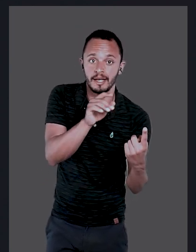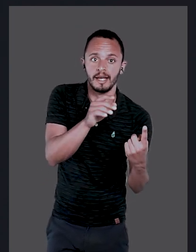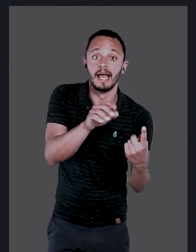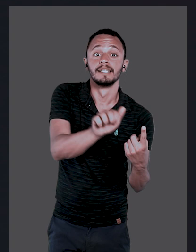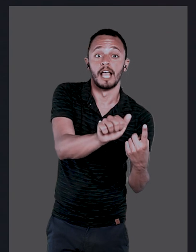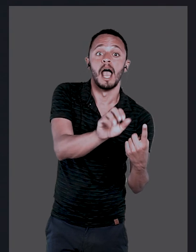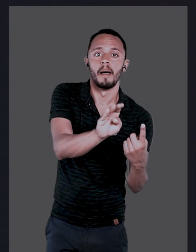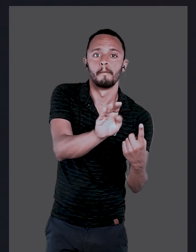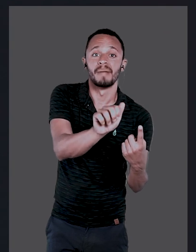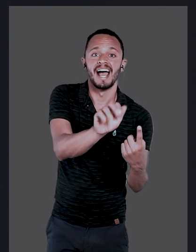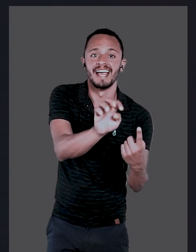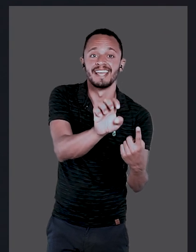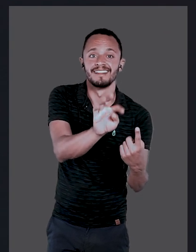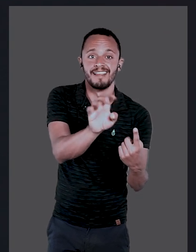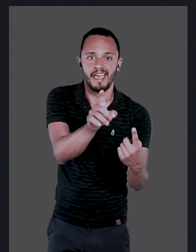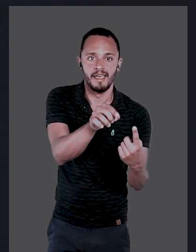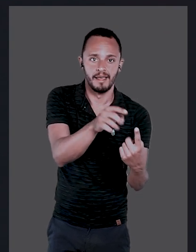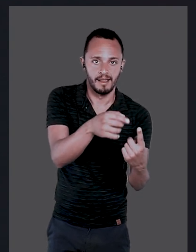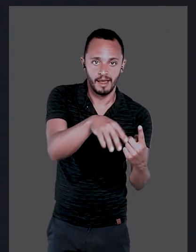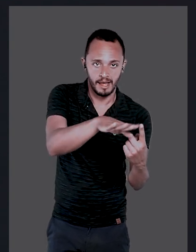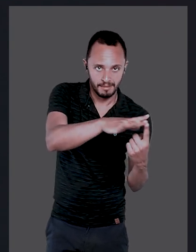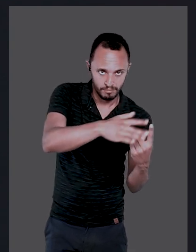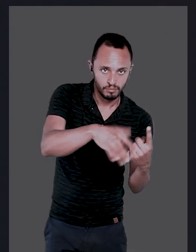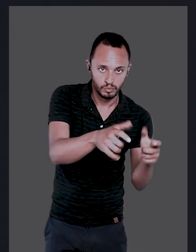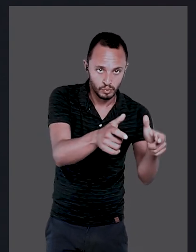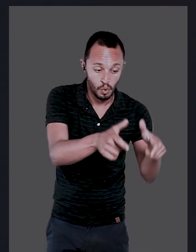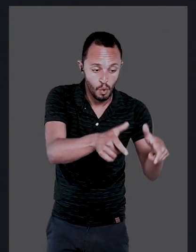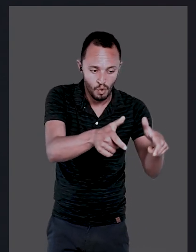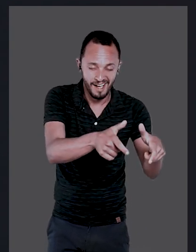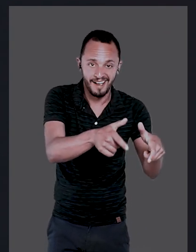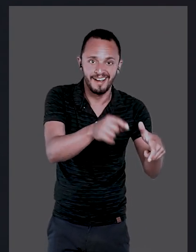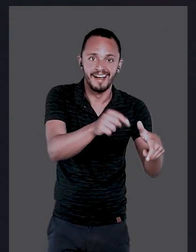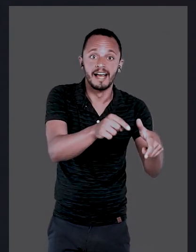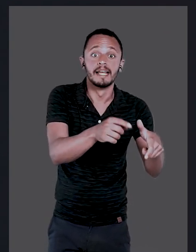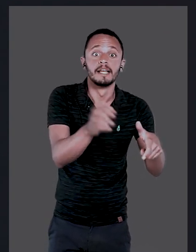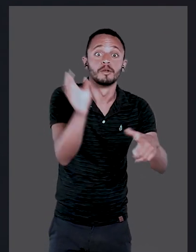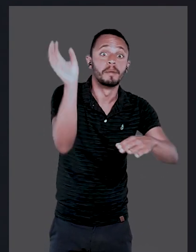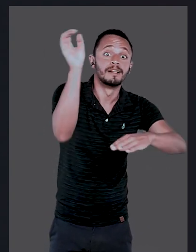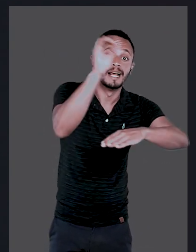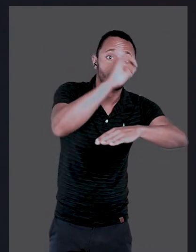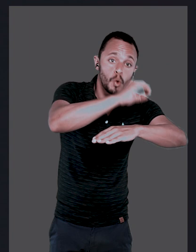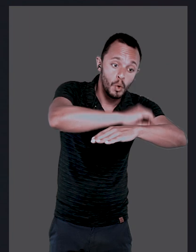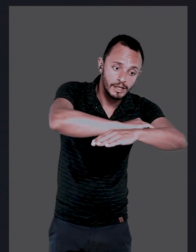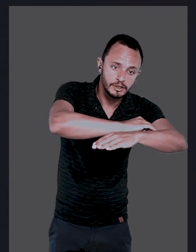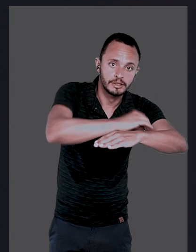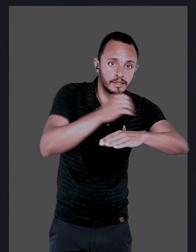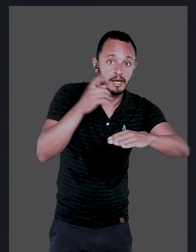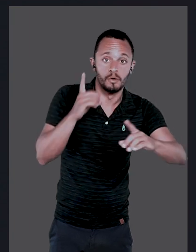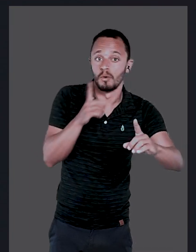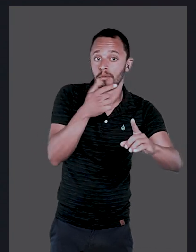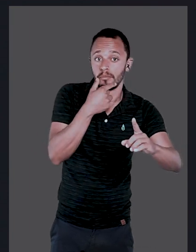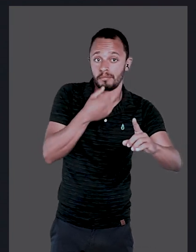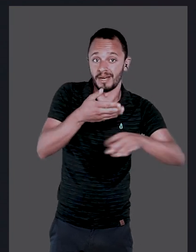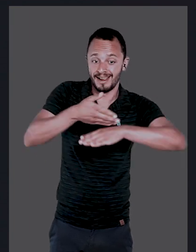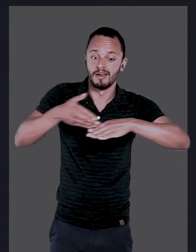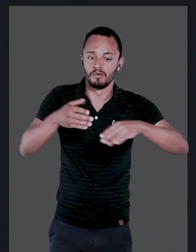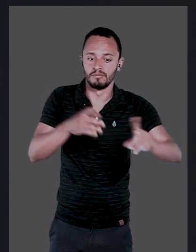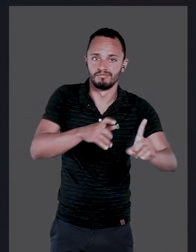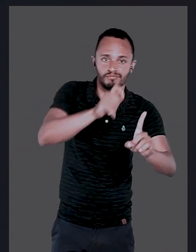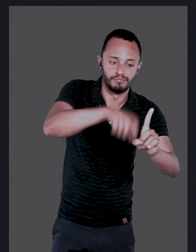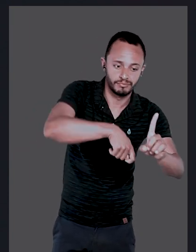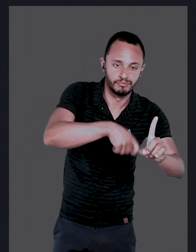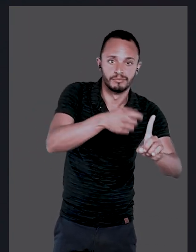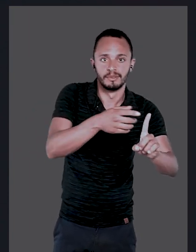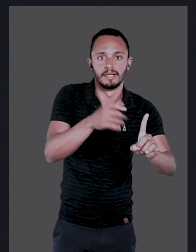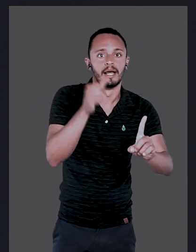de um branco a uma mulher Abaeté, e o Meio da Noite, que acaba